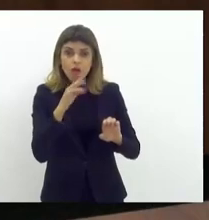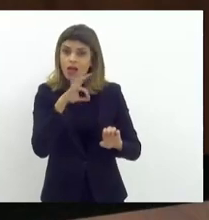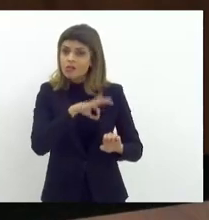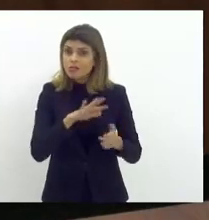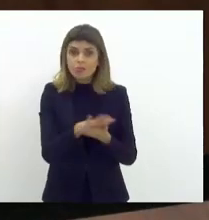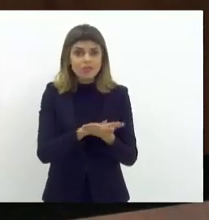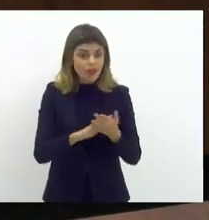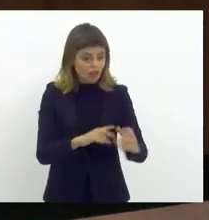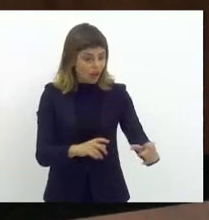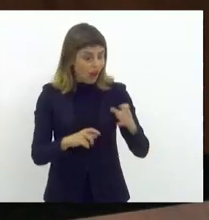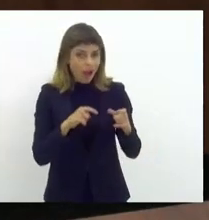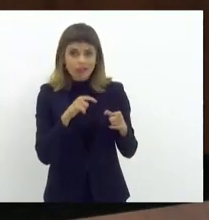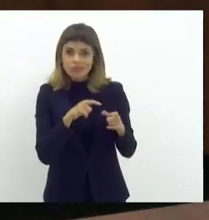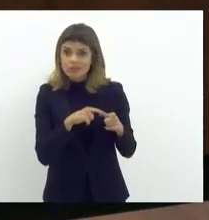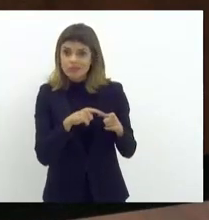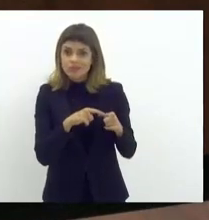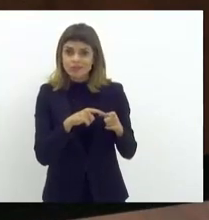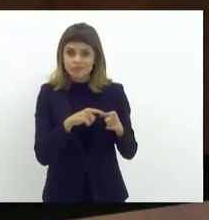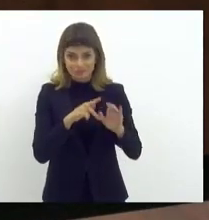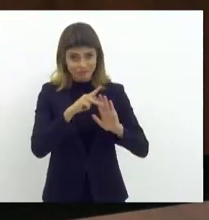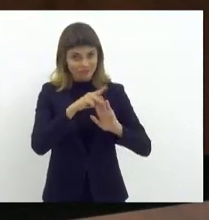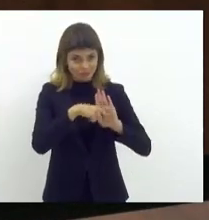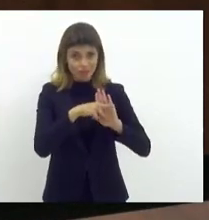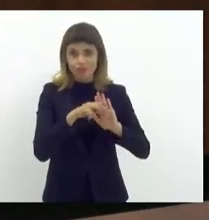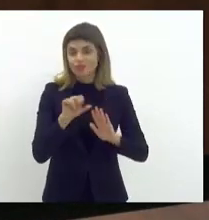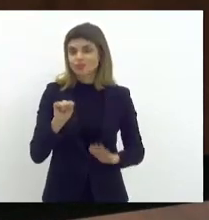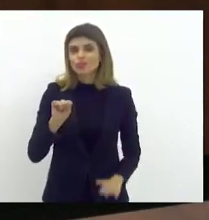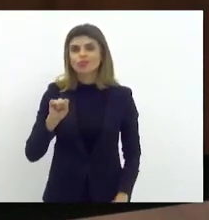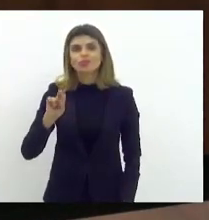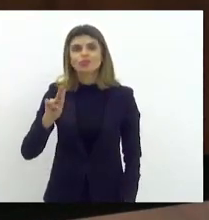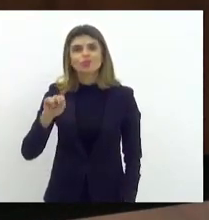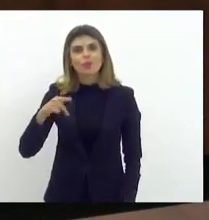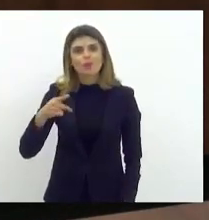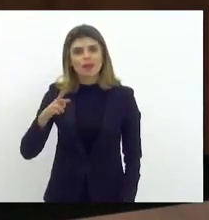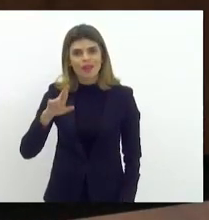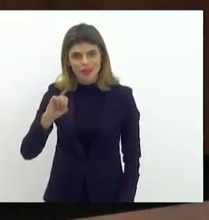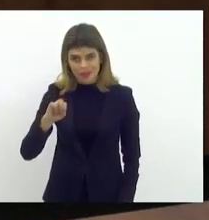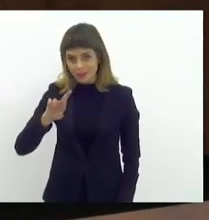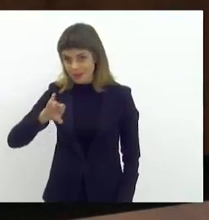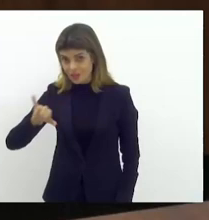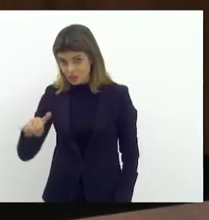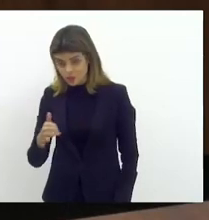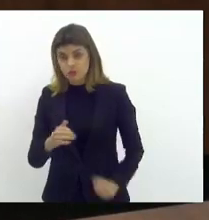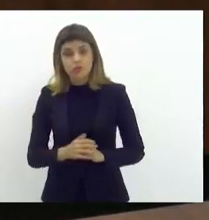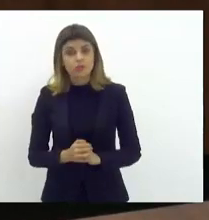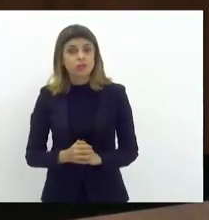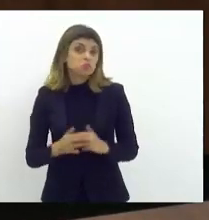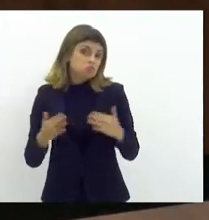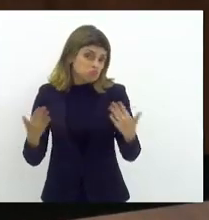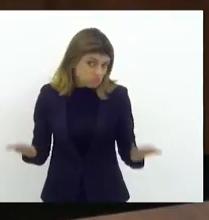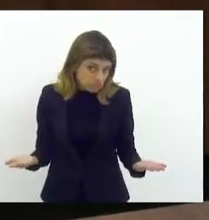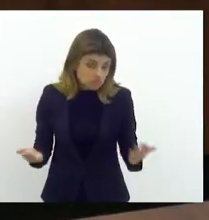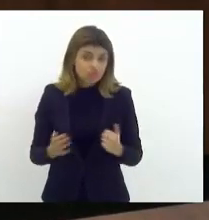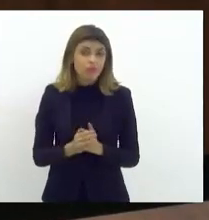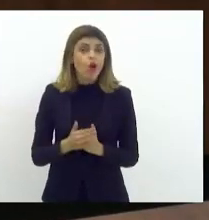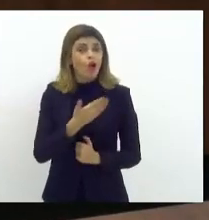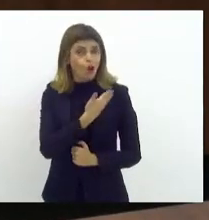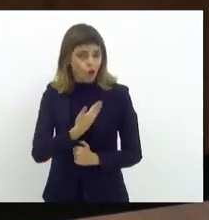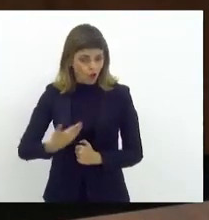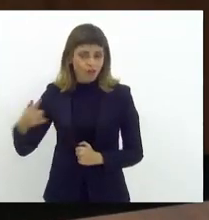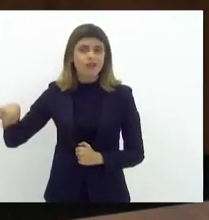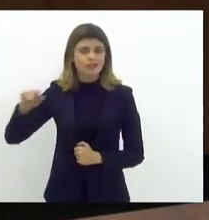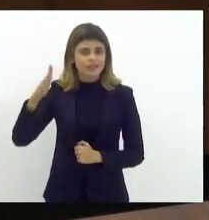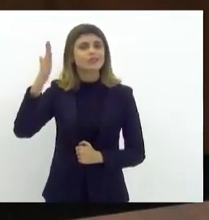supera o cartão do supera receberam pela lingerie então e é assim diga-se de passagem que o governo sabe